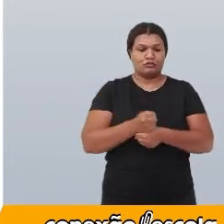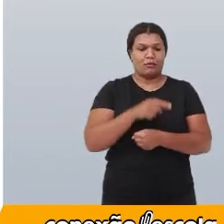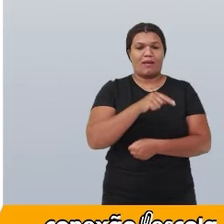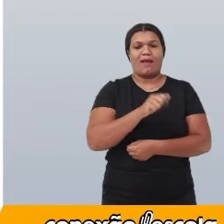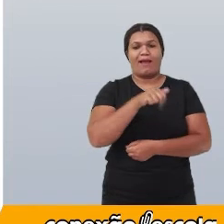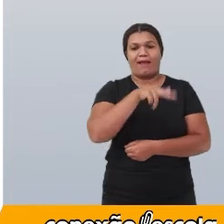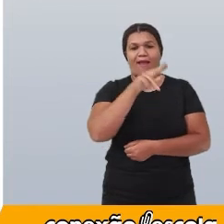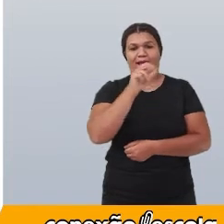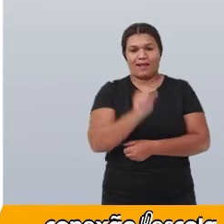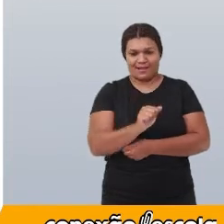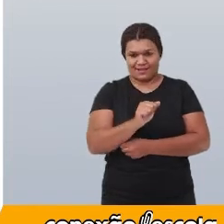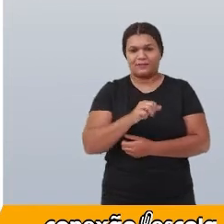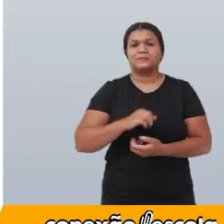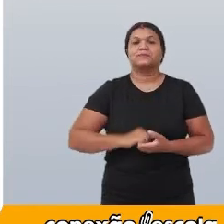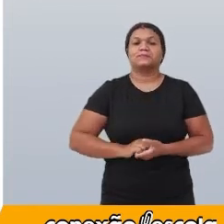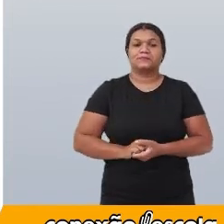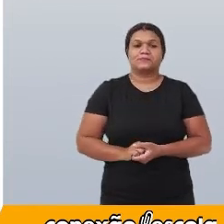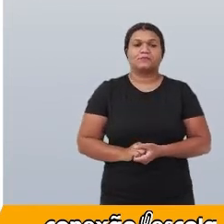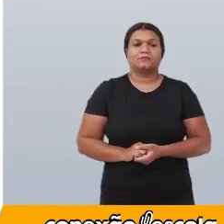dinheiro de Ana.